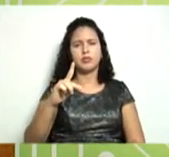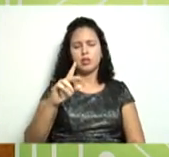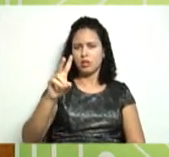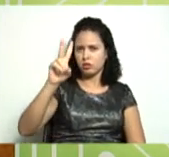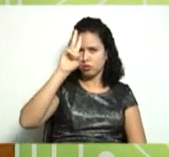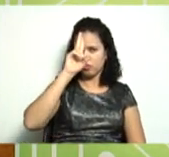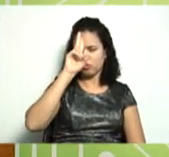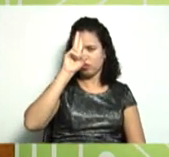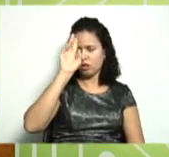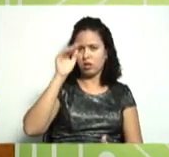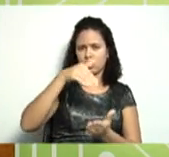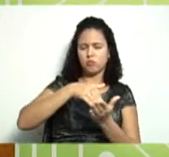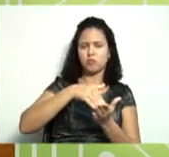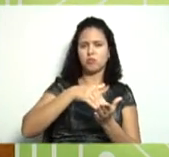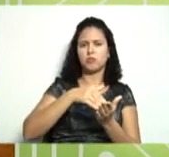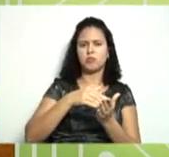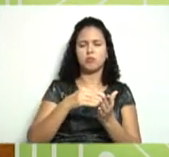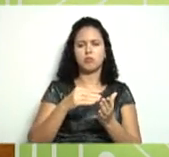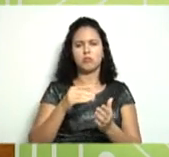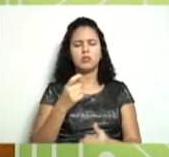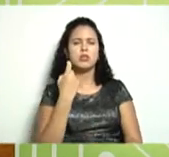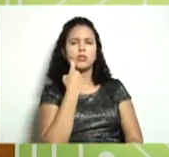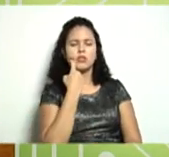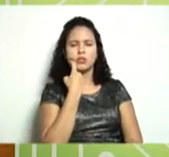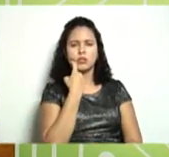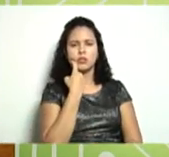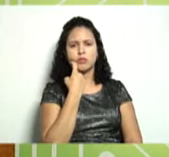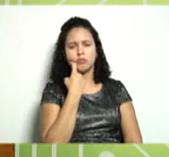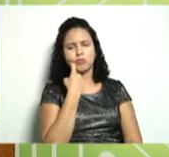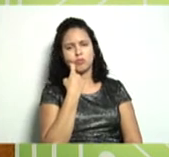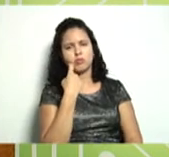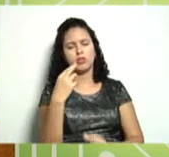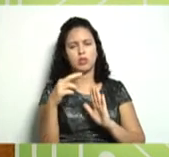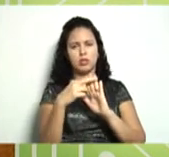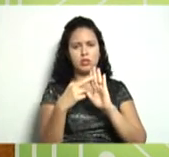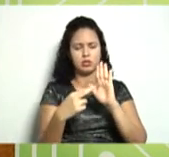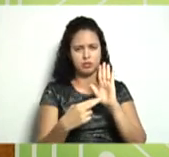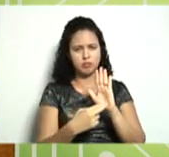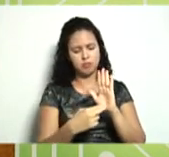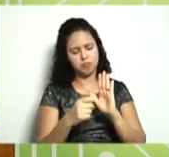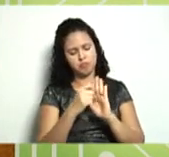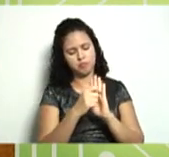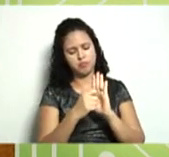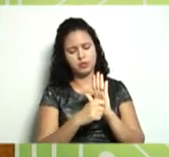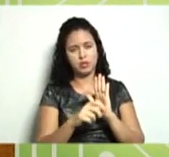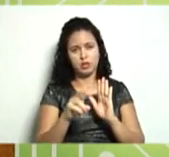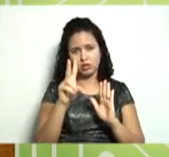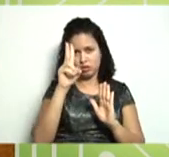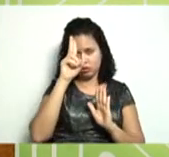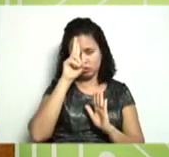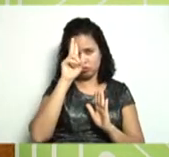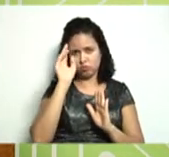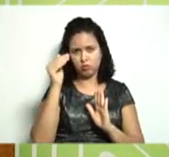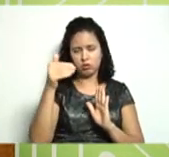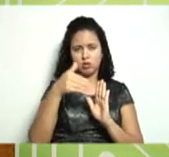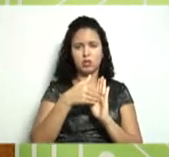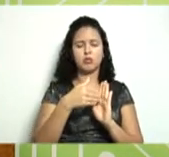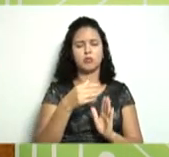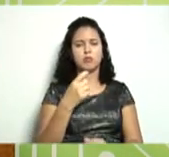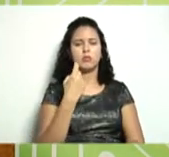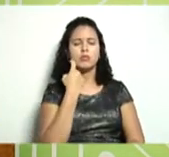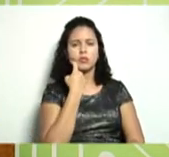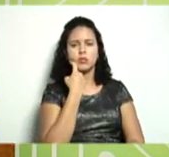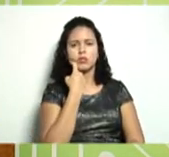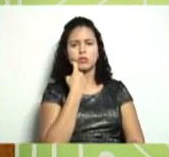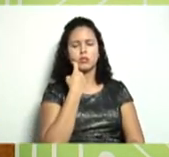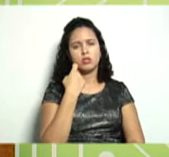a sexta. Já vem o regimento e diz, olha, será de segunda a sexta das 8 ao meio-dia, das 14 às 18. Ou então será das